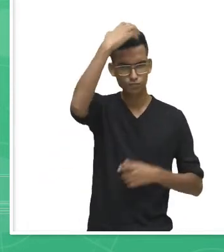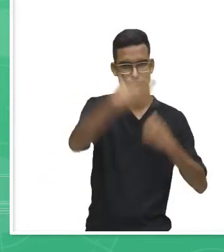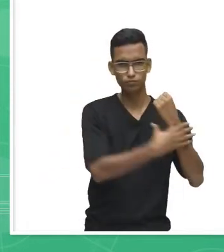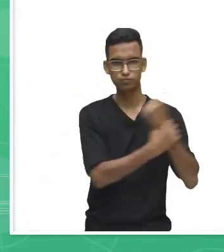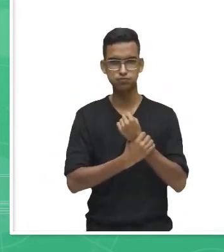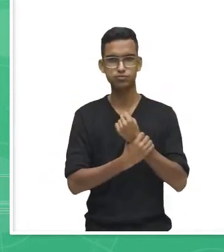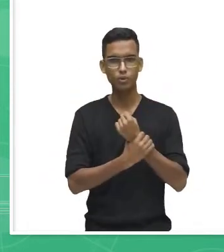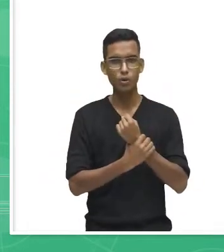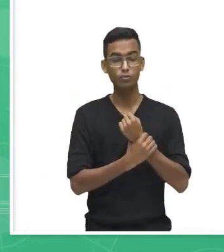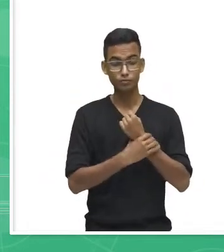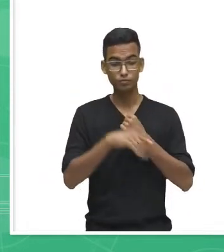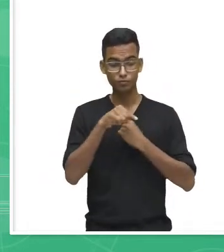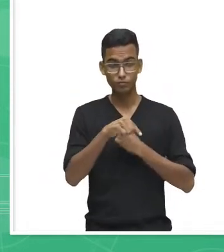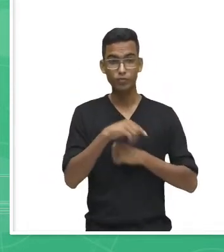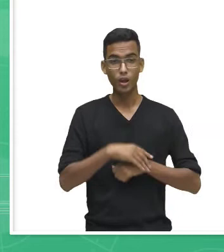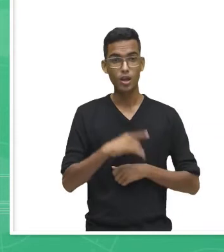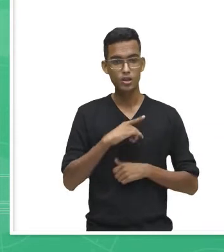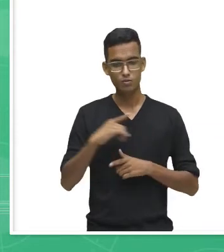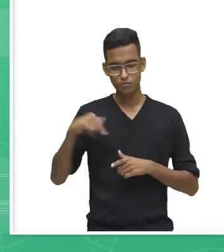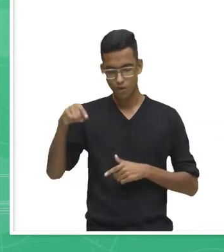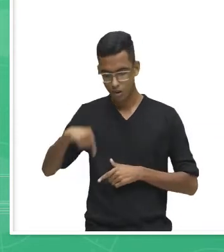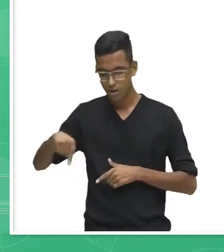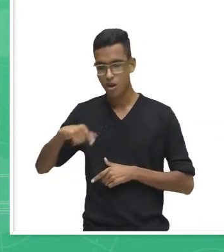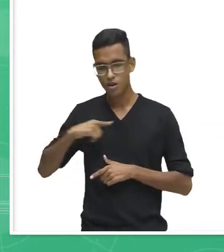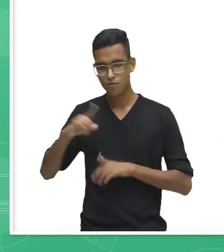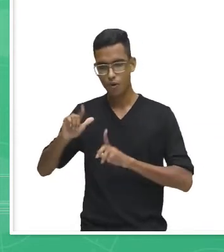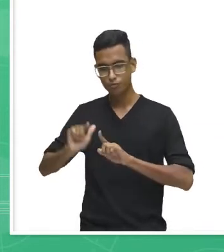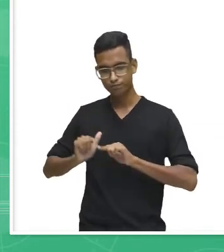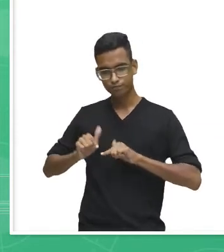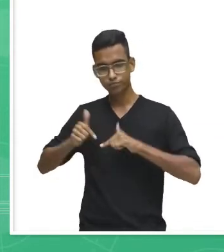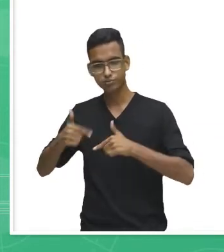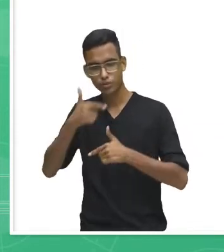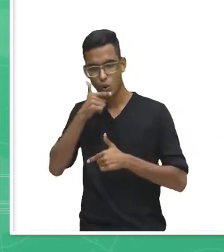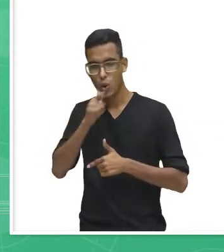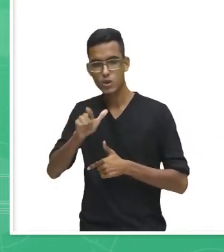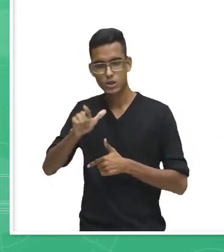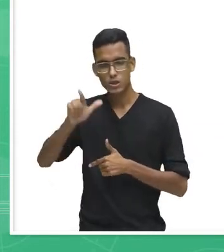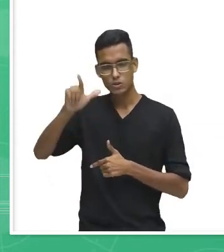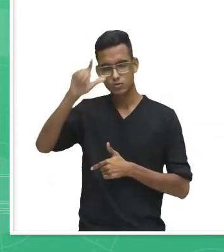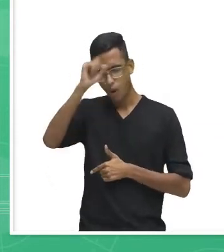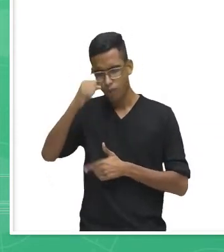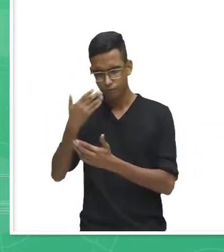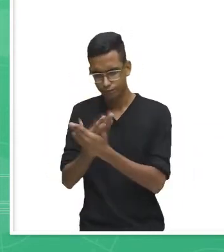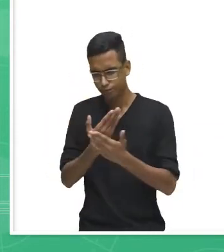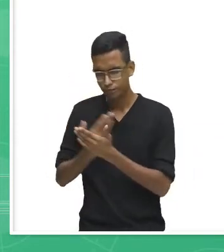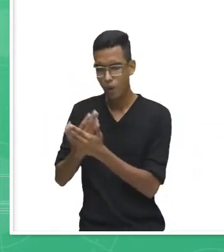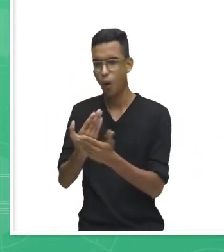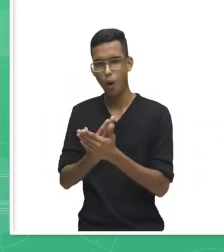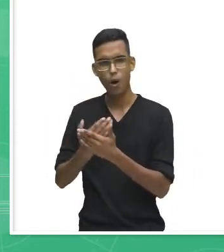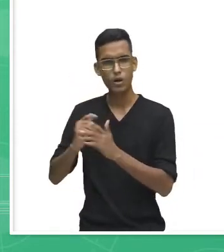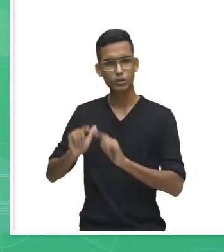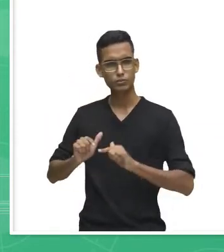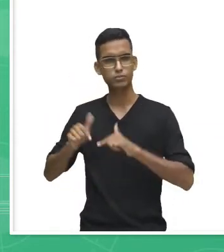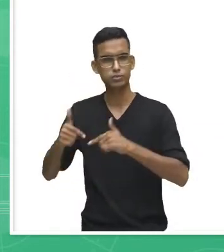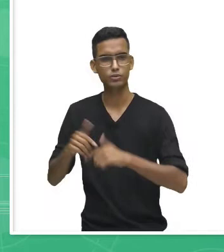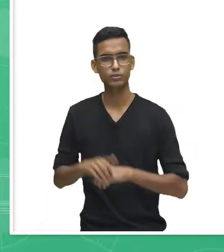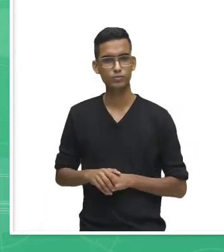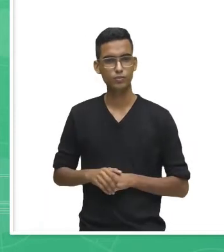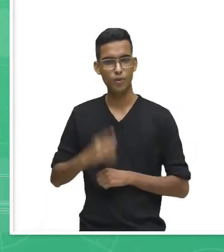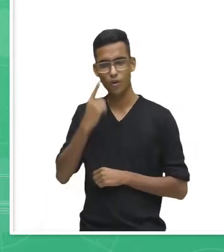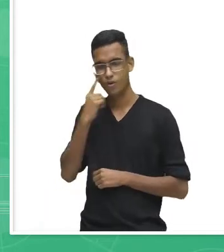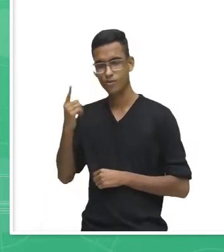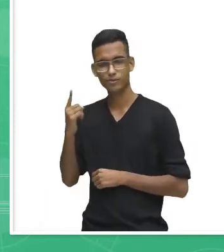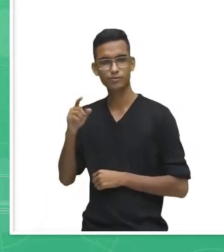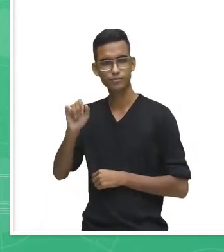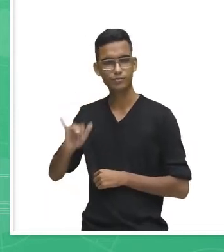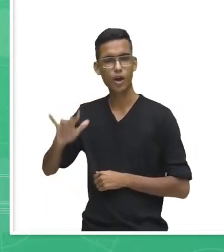força dentro da França, certinho? Então, a gente vai ver uma imagem aqui que representa a maçonaria, esses ideais de fraternidade. Mais à frente a